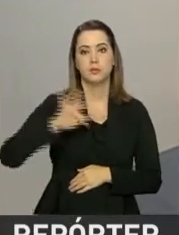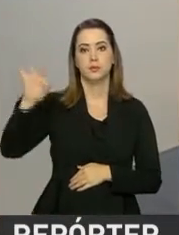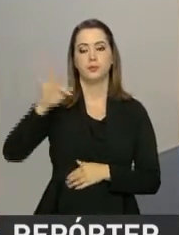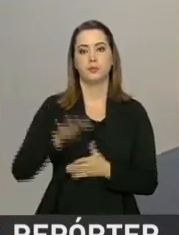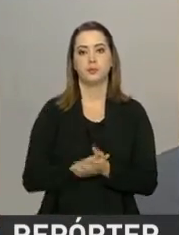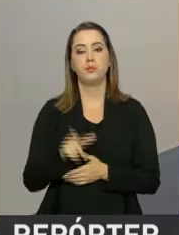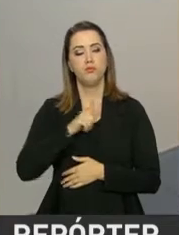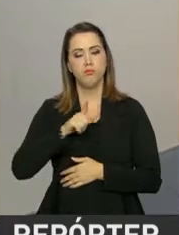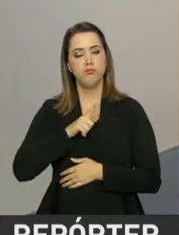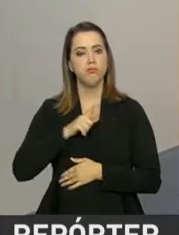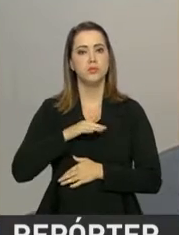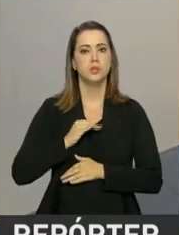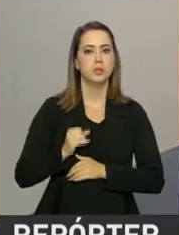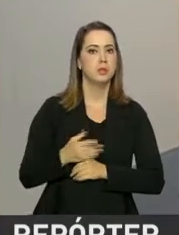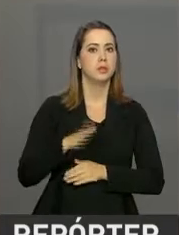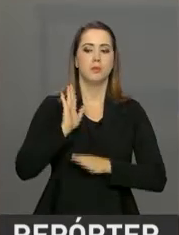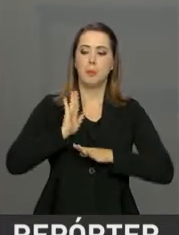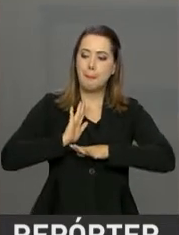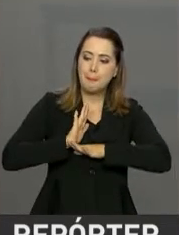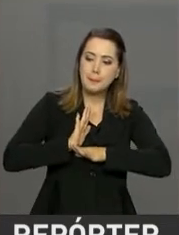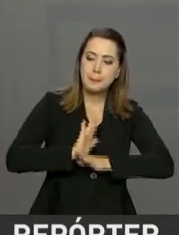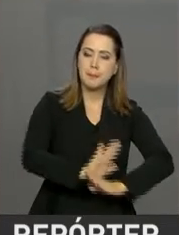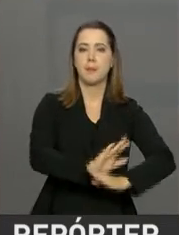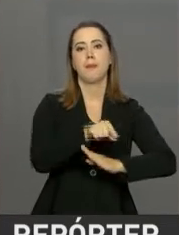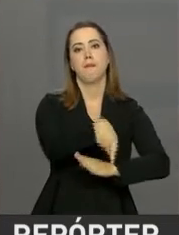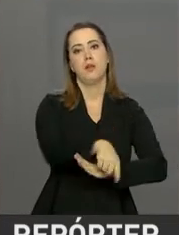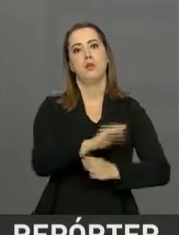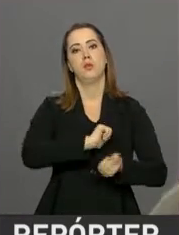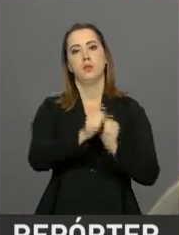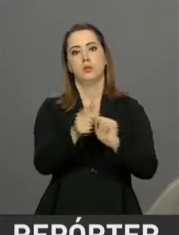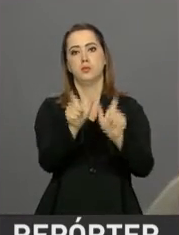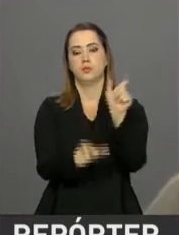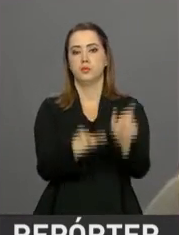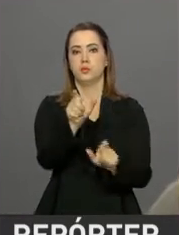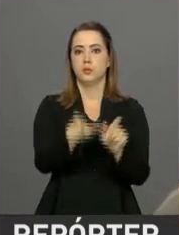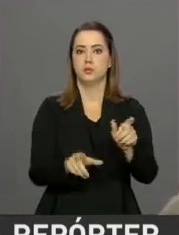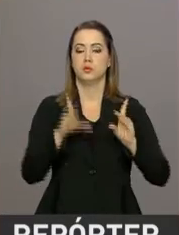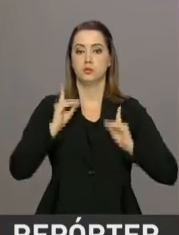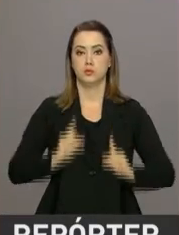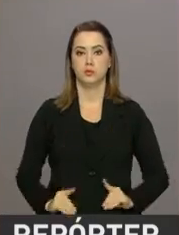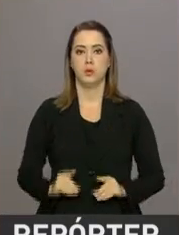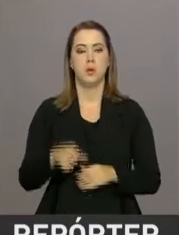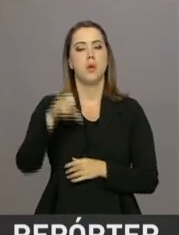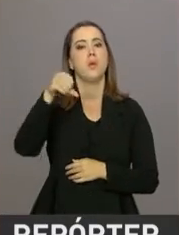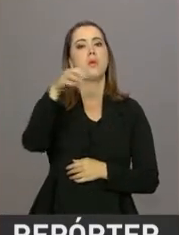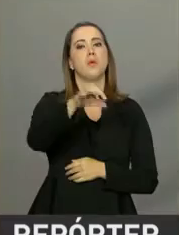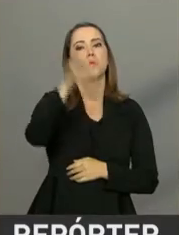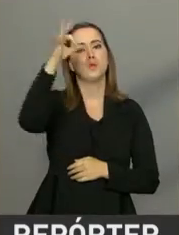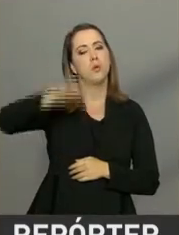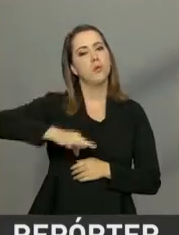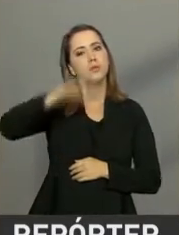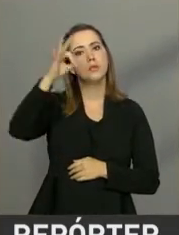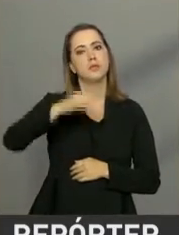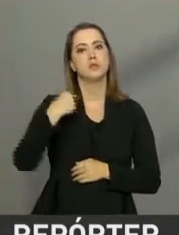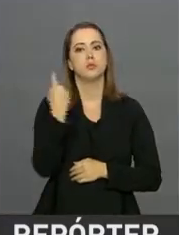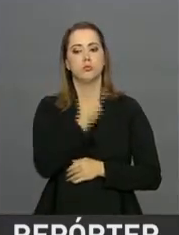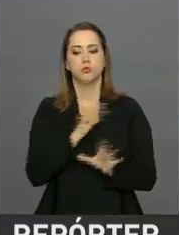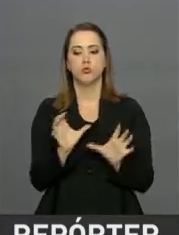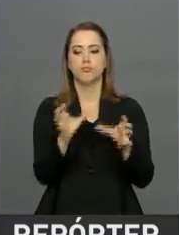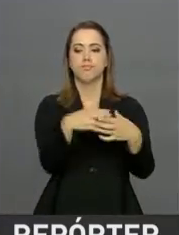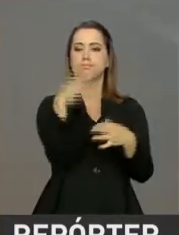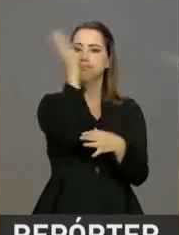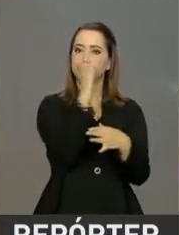tem sido um grande parceiro do Esporte paralímpico no Ministério do Esporte noventa porcento da nossa delegação